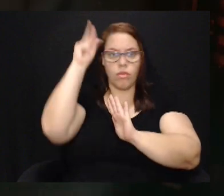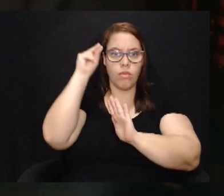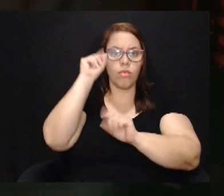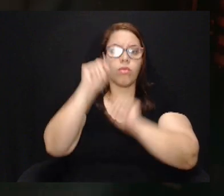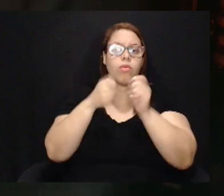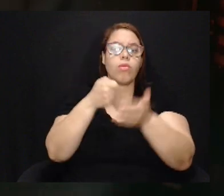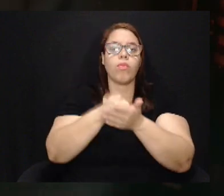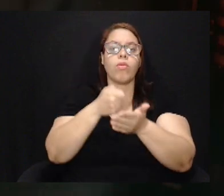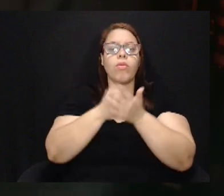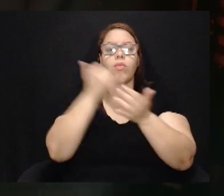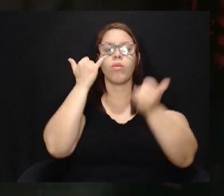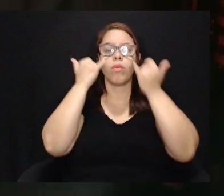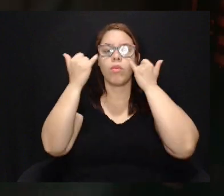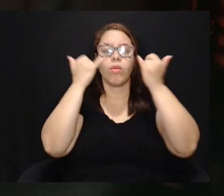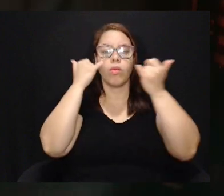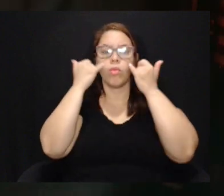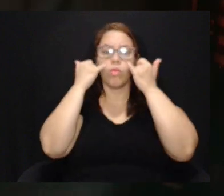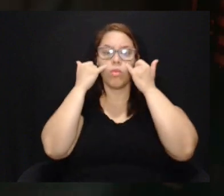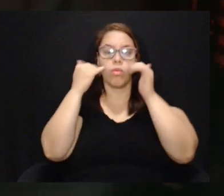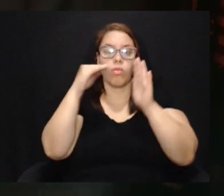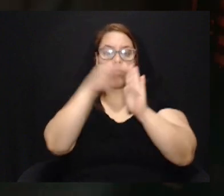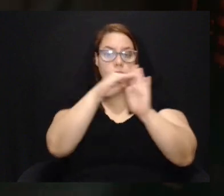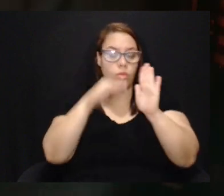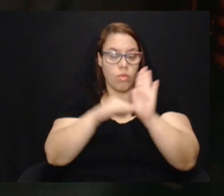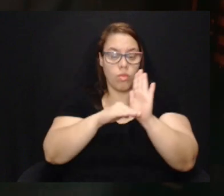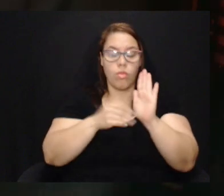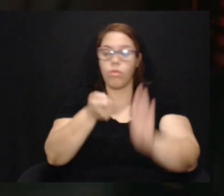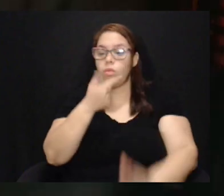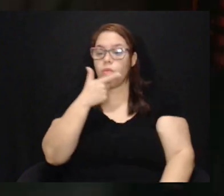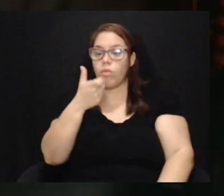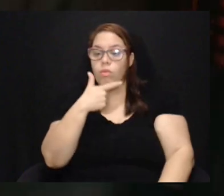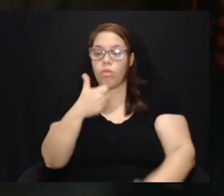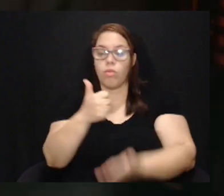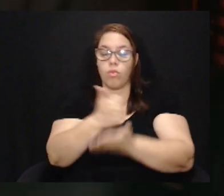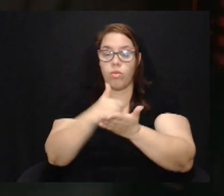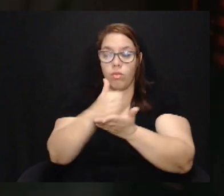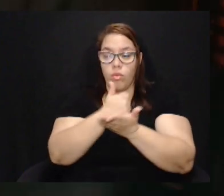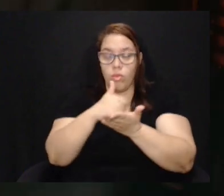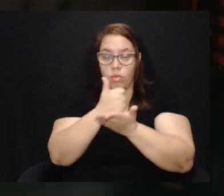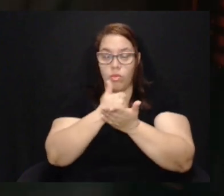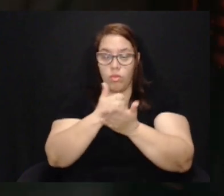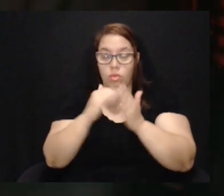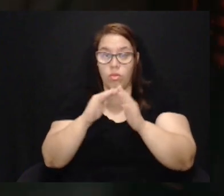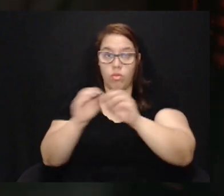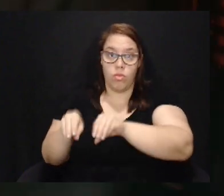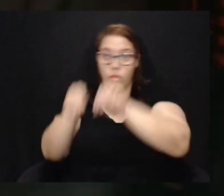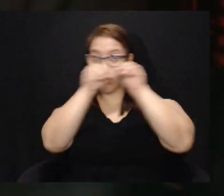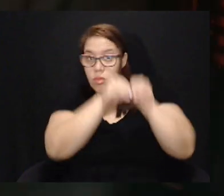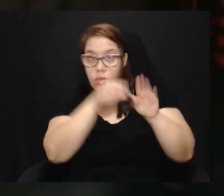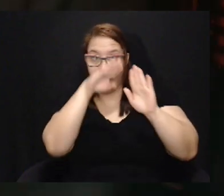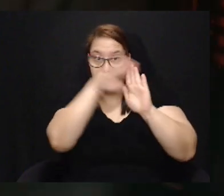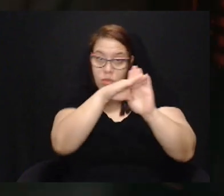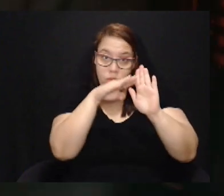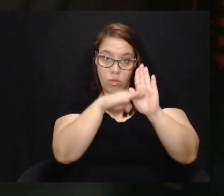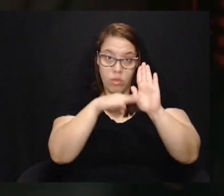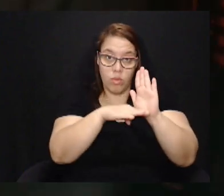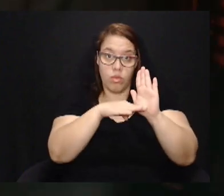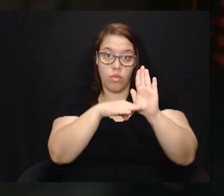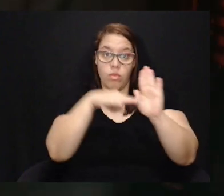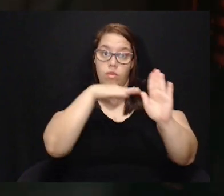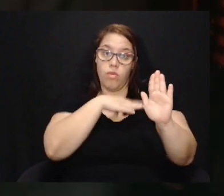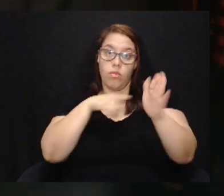informações sobre o abastecimento de medicamentos na rede pública após a mudança do almoxerifado municipal. Ele pede prazo